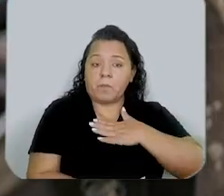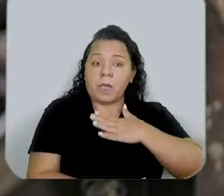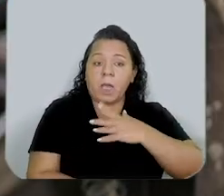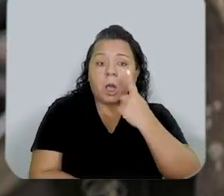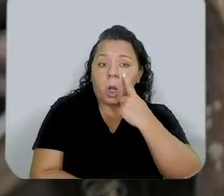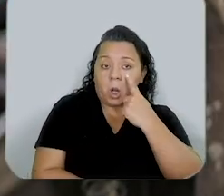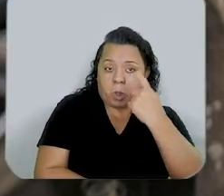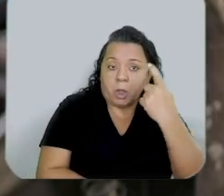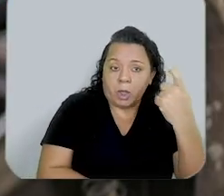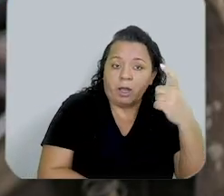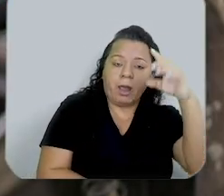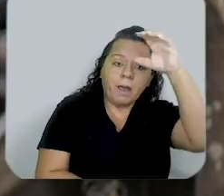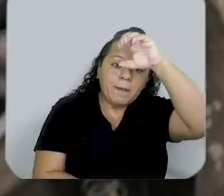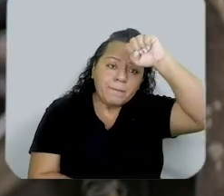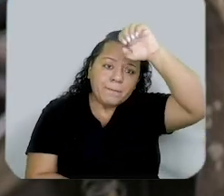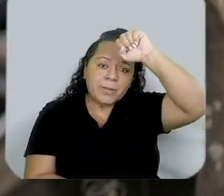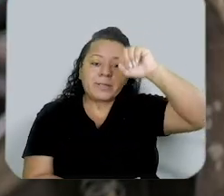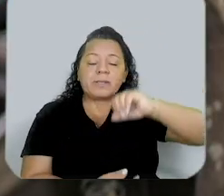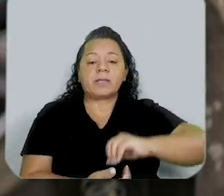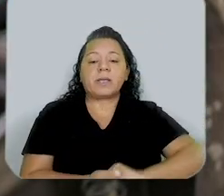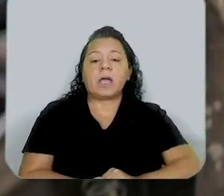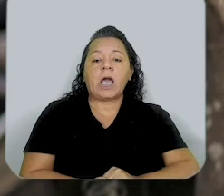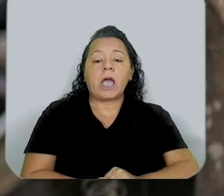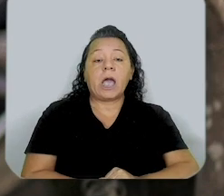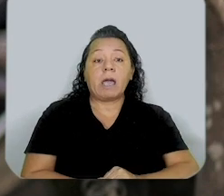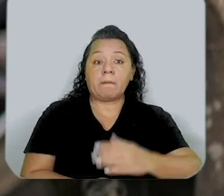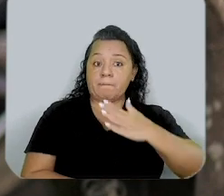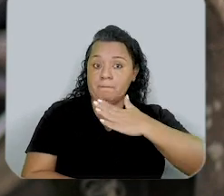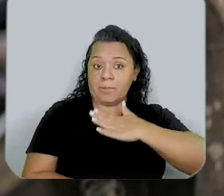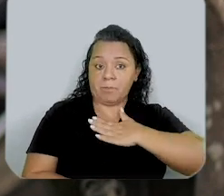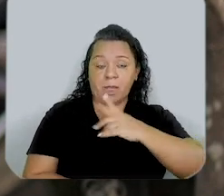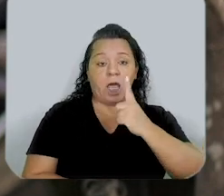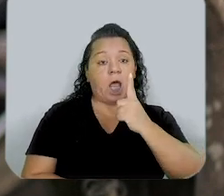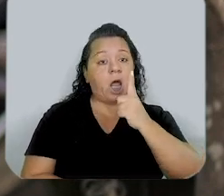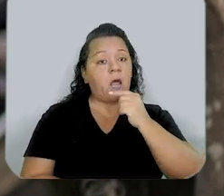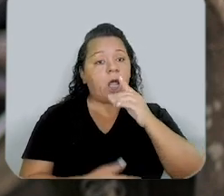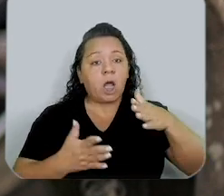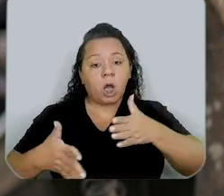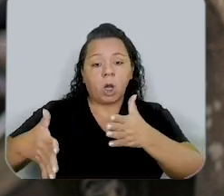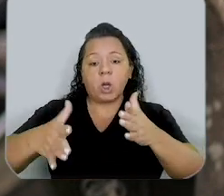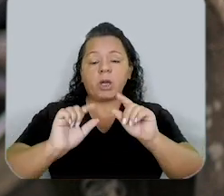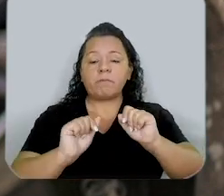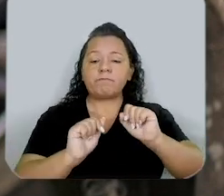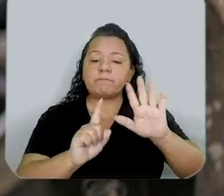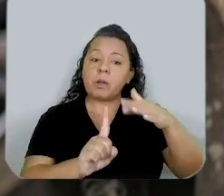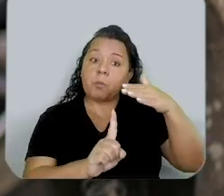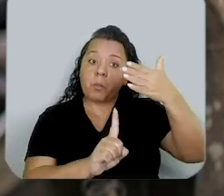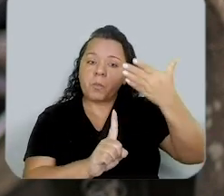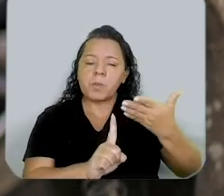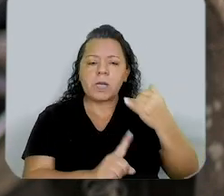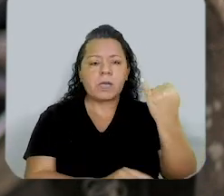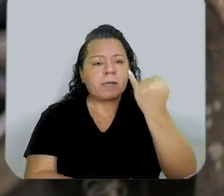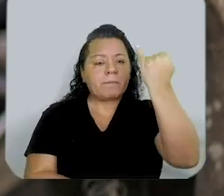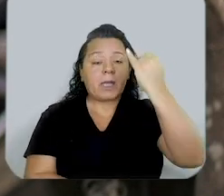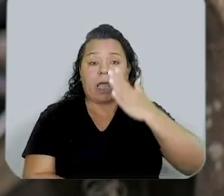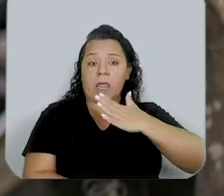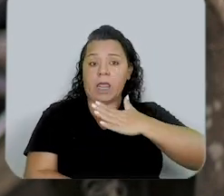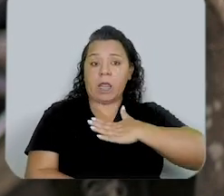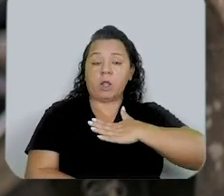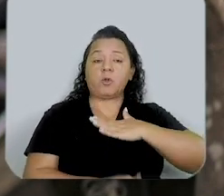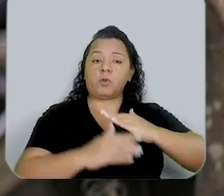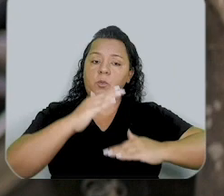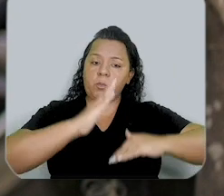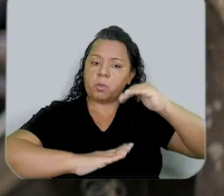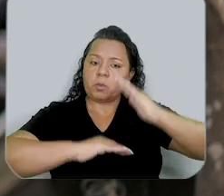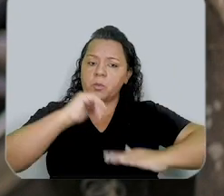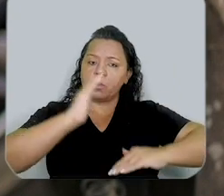hoje, é um privilégio muito grande, porque aqui eu sou pescador, me tornei pescador profissional, como de flecha,